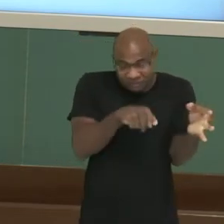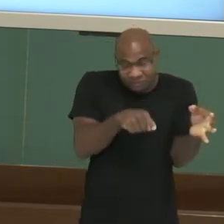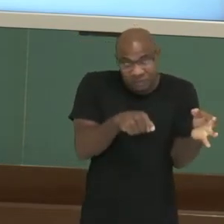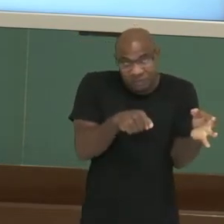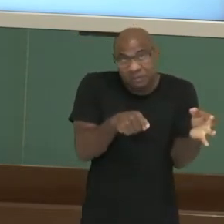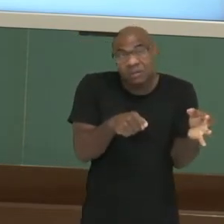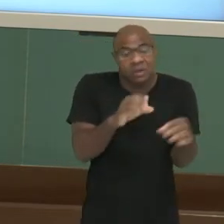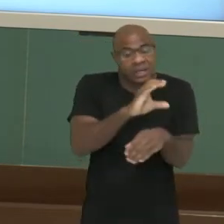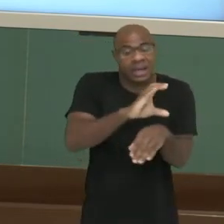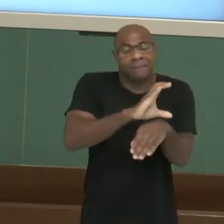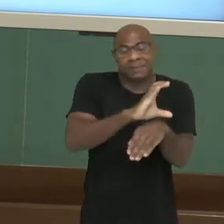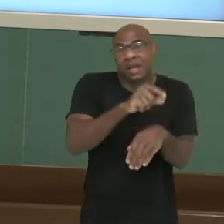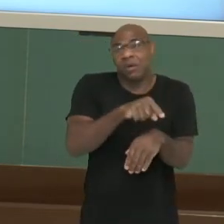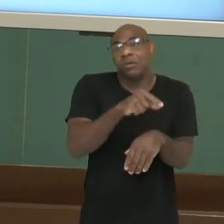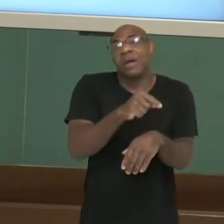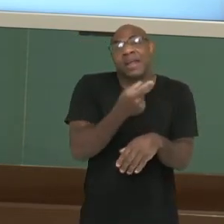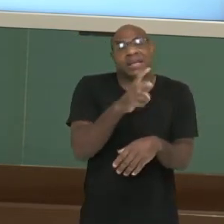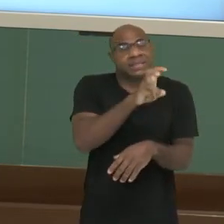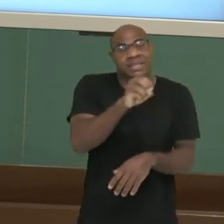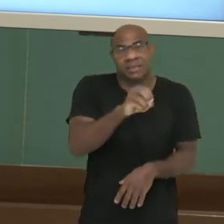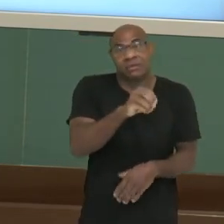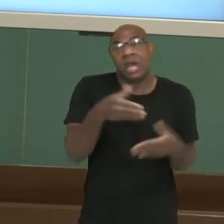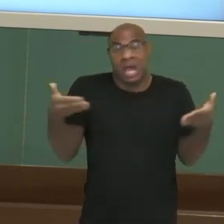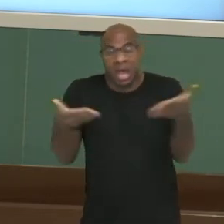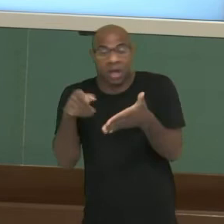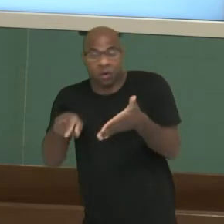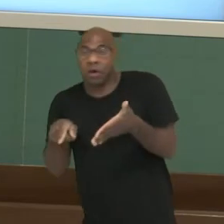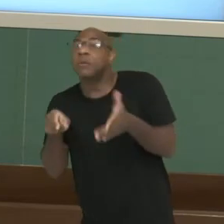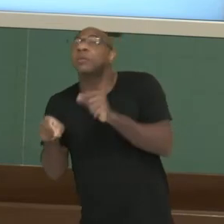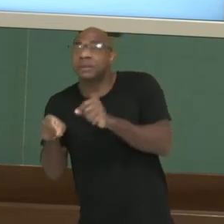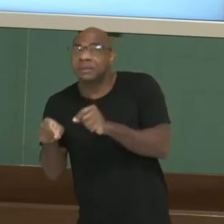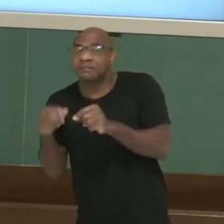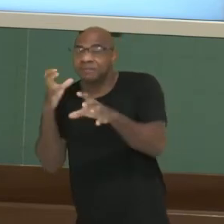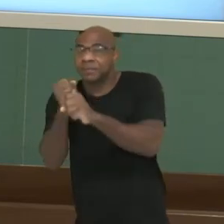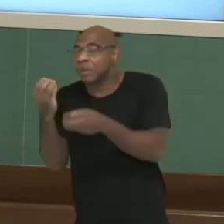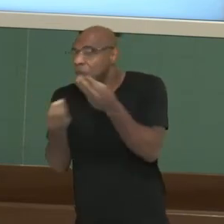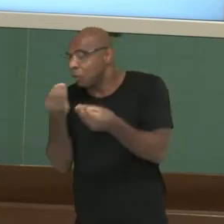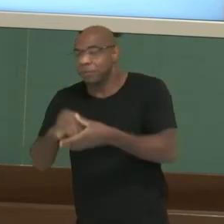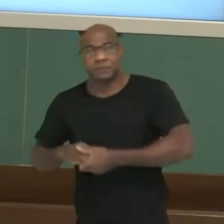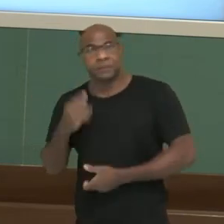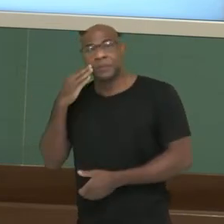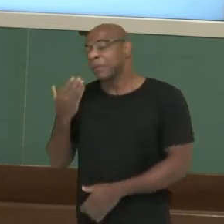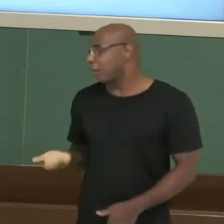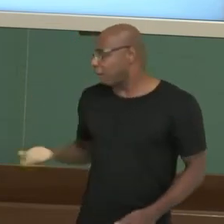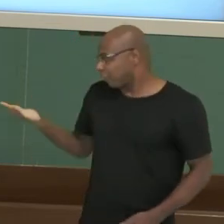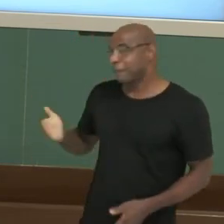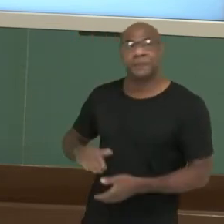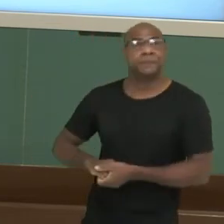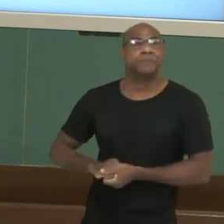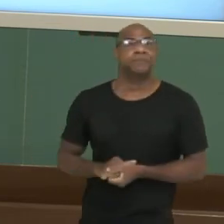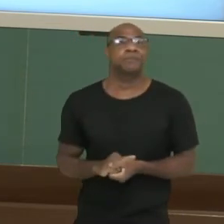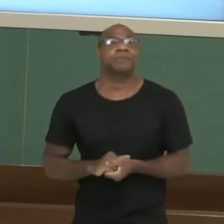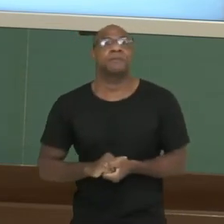era 500. E agora, vai ser quanto, hein? Vamos fazer a conta? Olha lá como é que vai ficar.